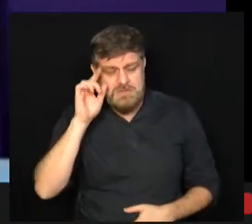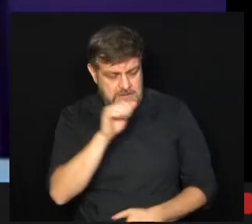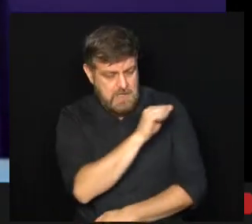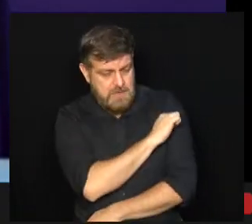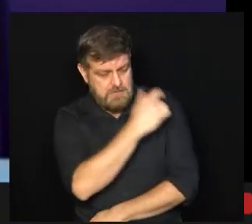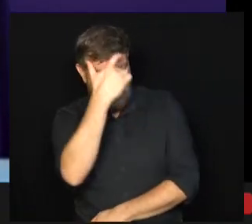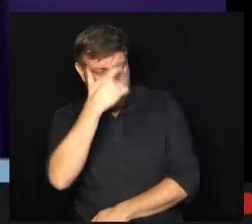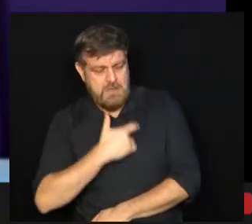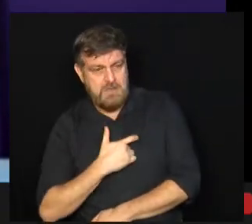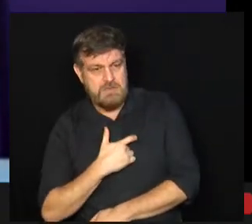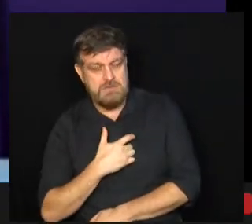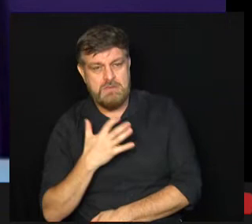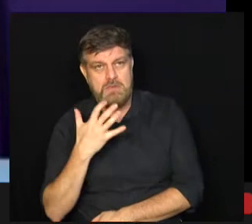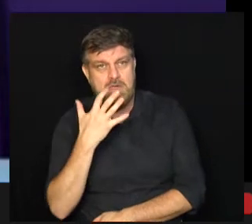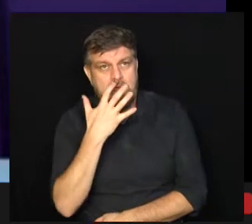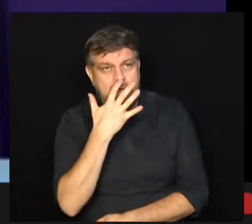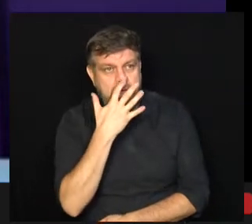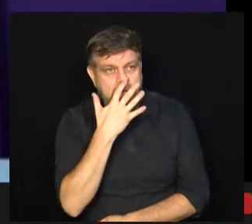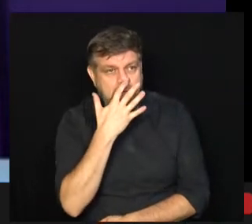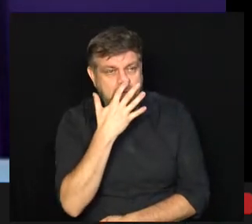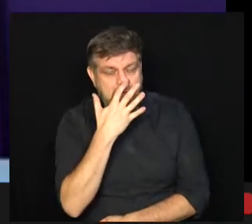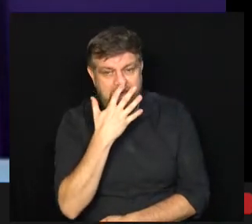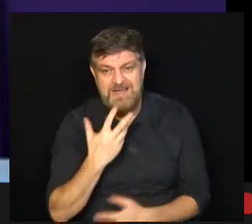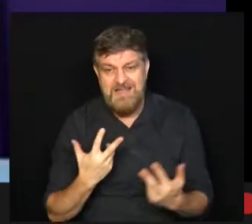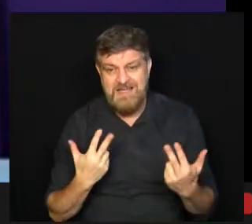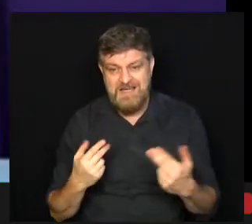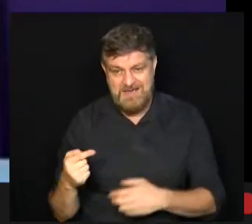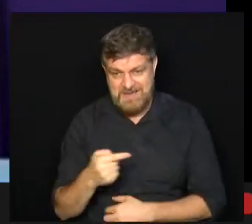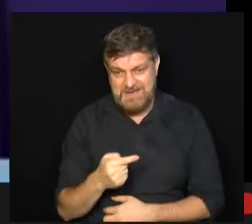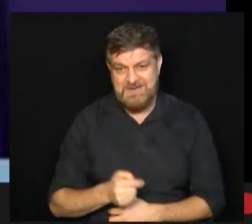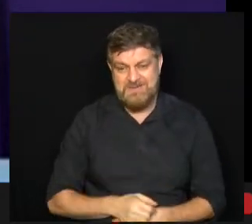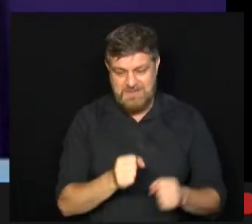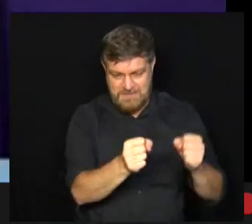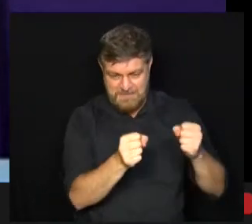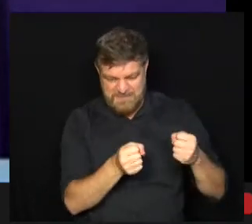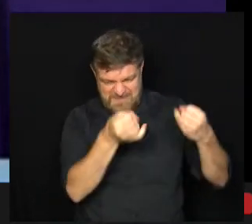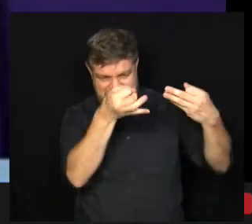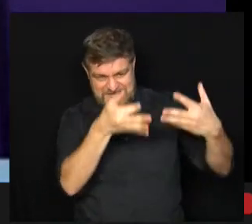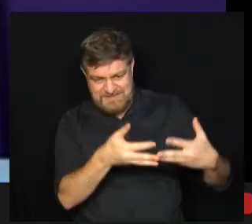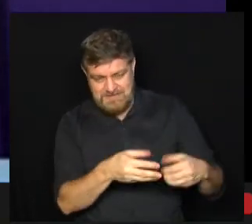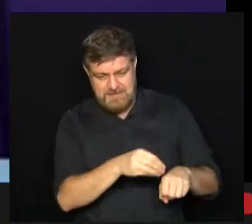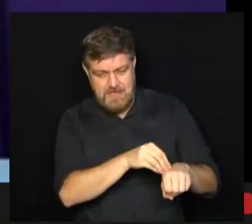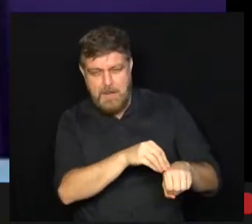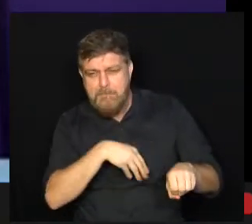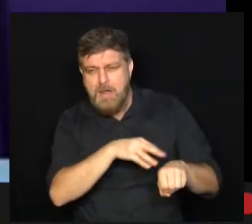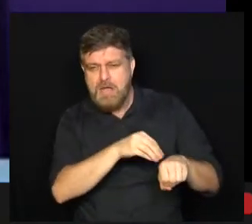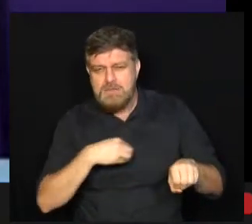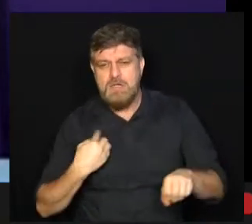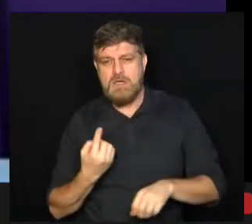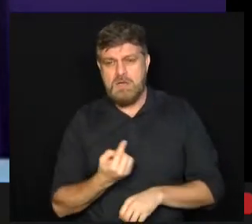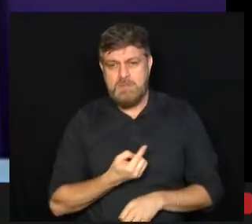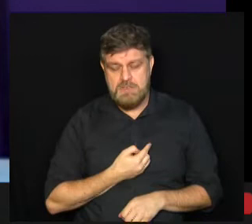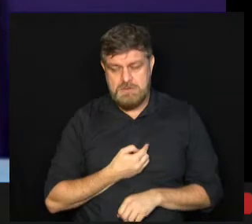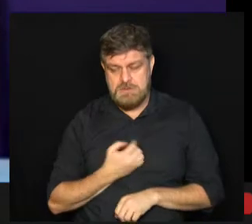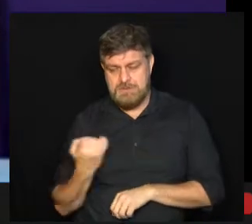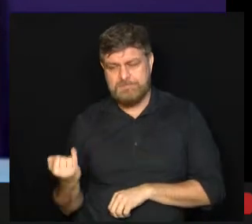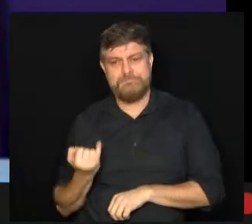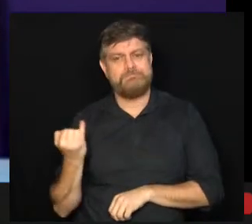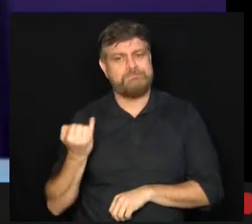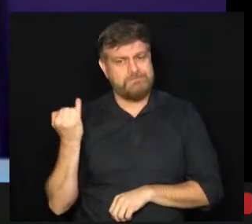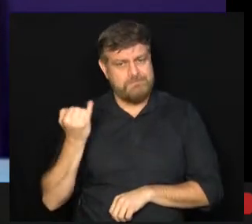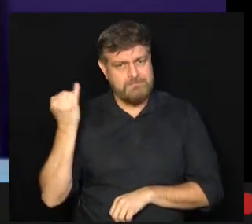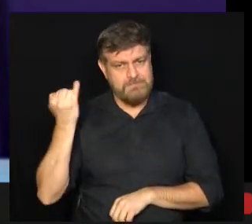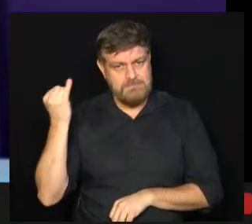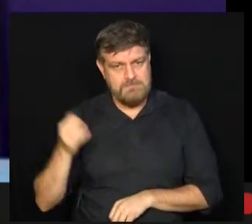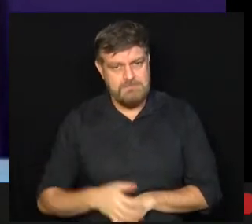eu já fiquei encantada, da mesma forma como o Marcelo falou, do jeito que eles passam para a gente a importância dessa profissão, foi isso